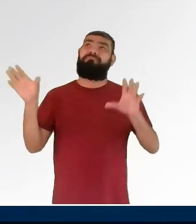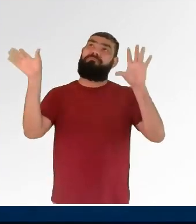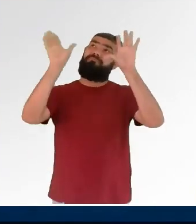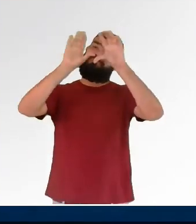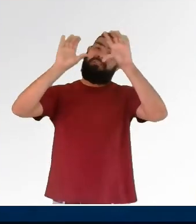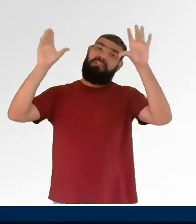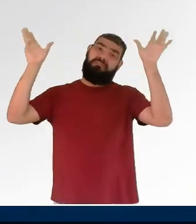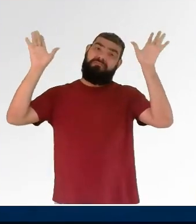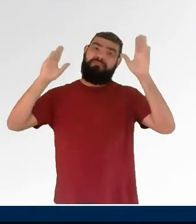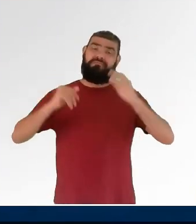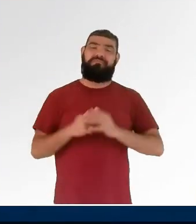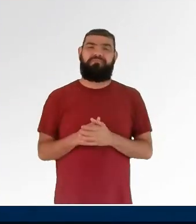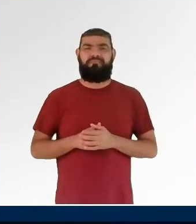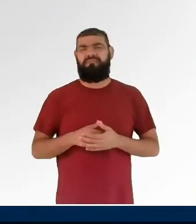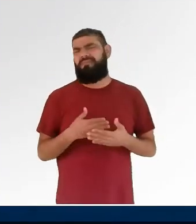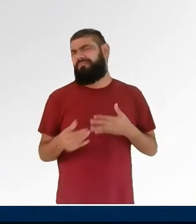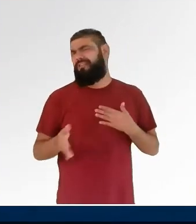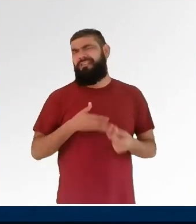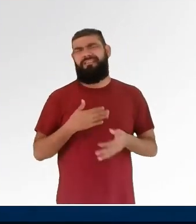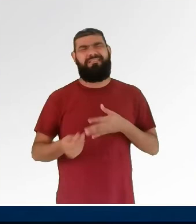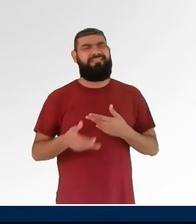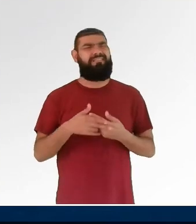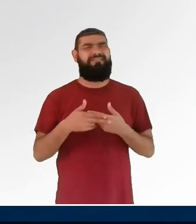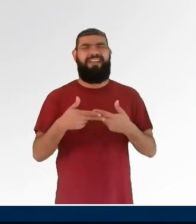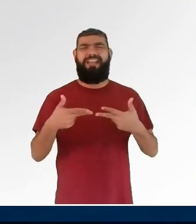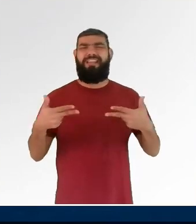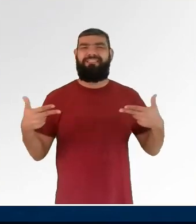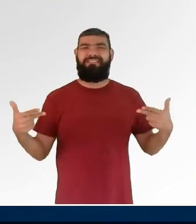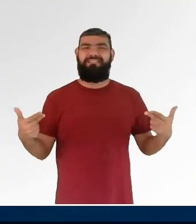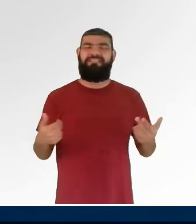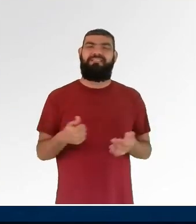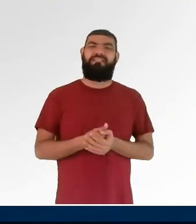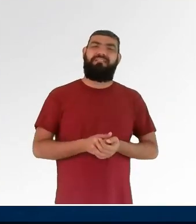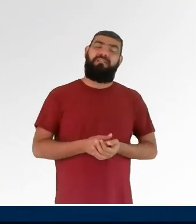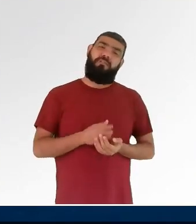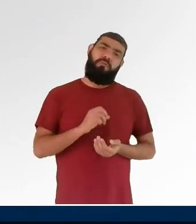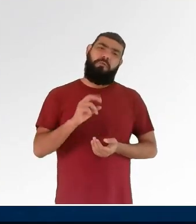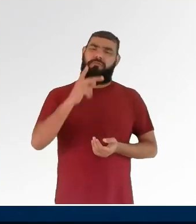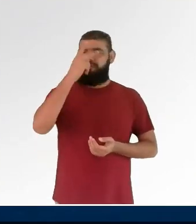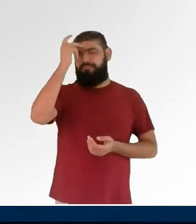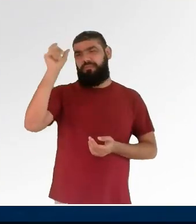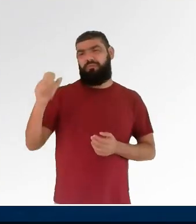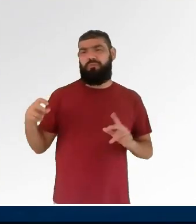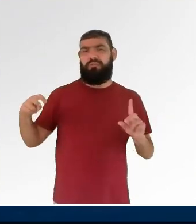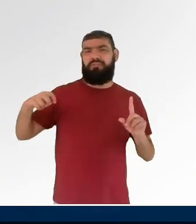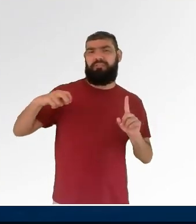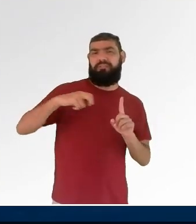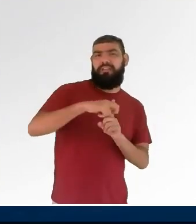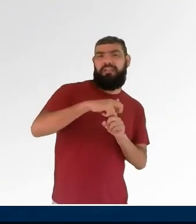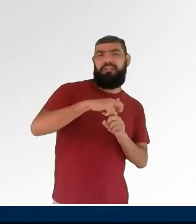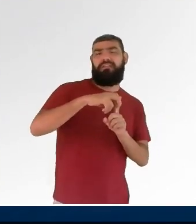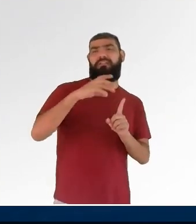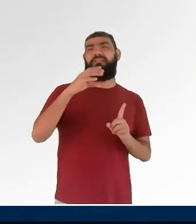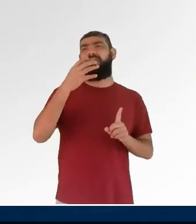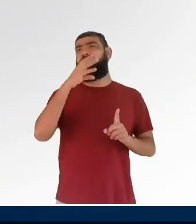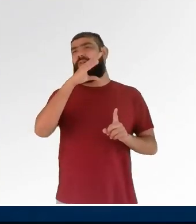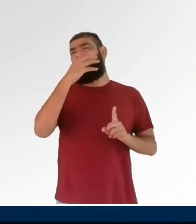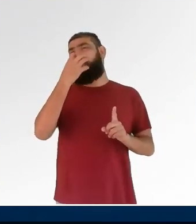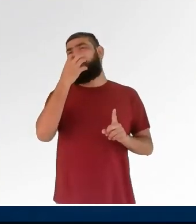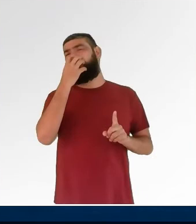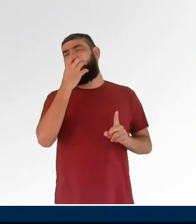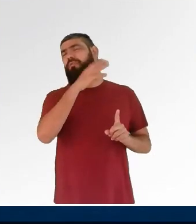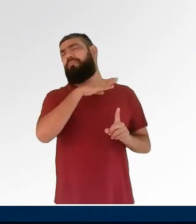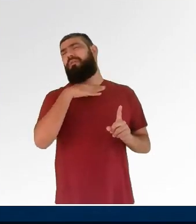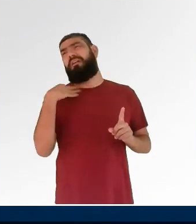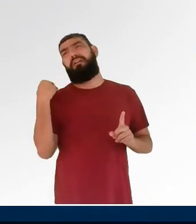motivos diversos, não é? Ou alguém, infelizmente, cometeu um acidente, o cachorro veio a falecer, outra experiência,